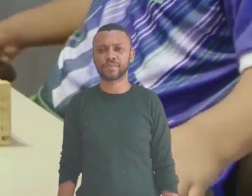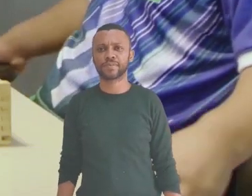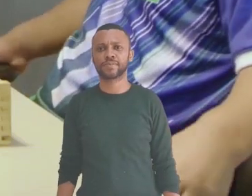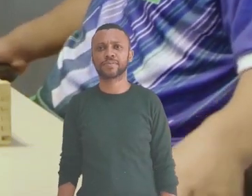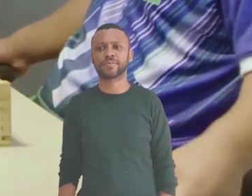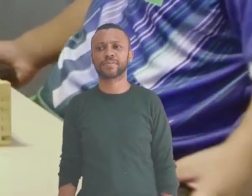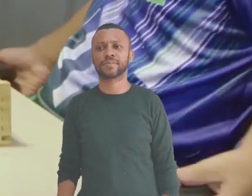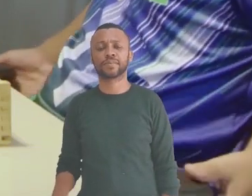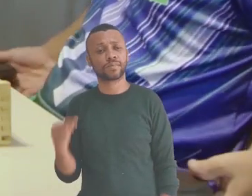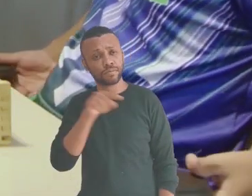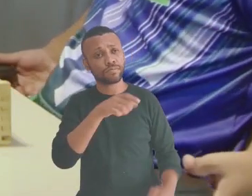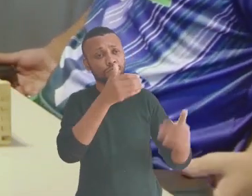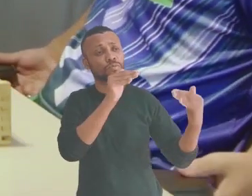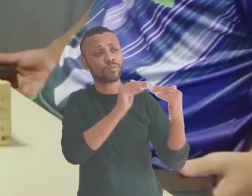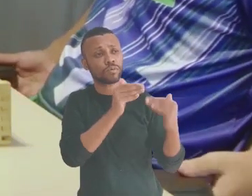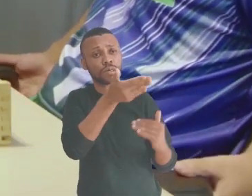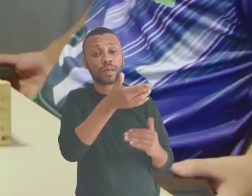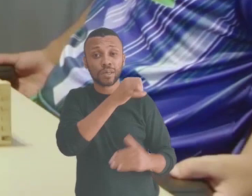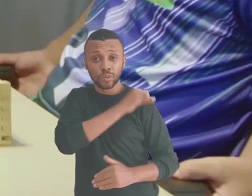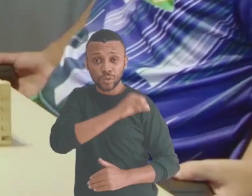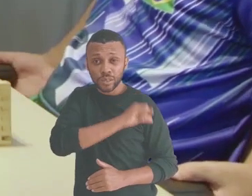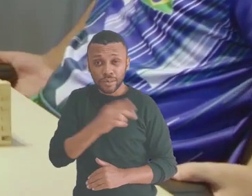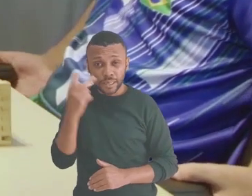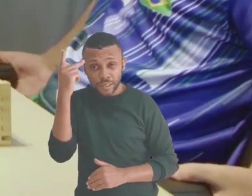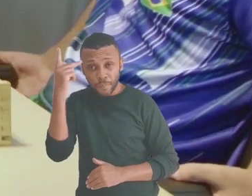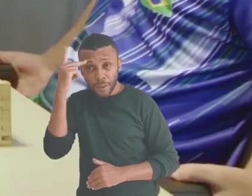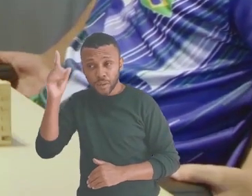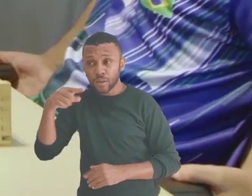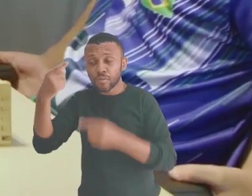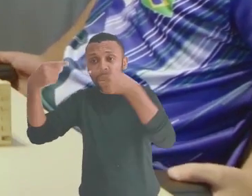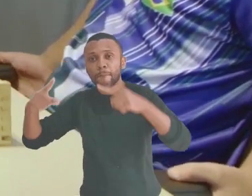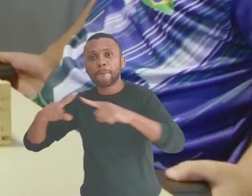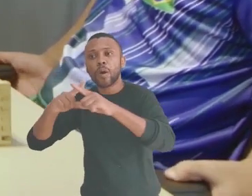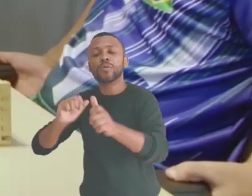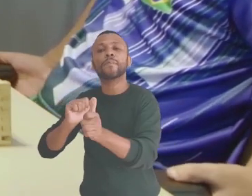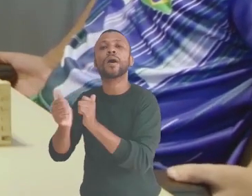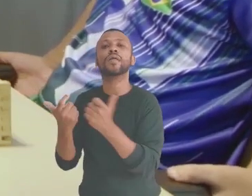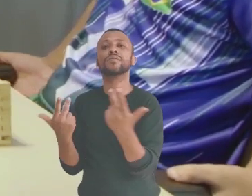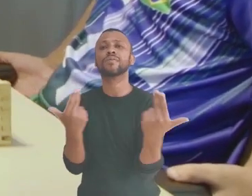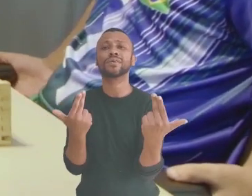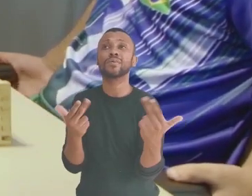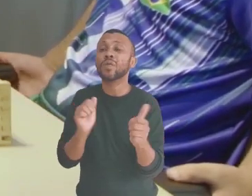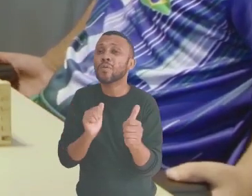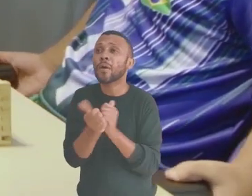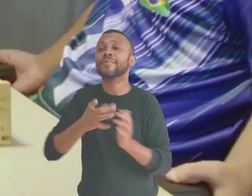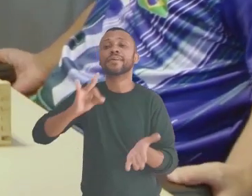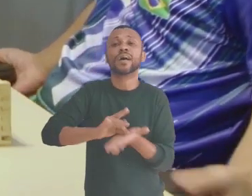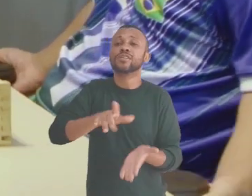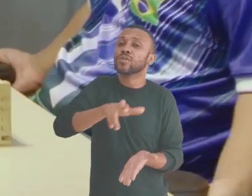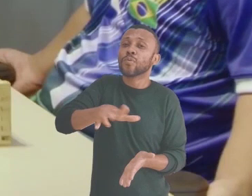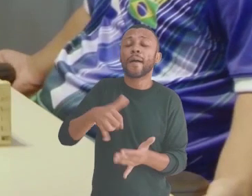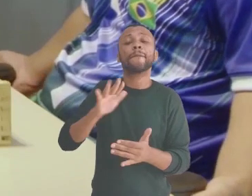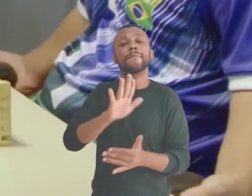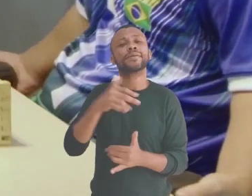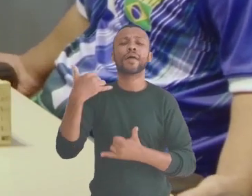isso aí. Você aqui no Rio de Janeiro e eu lá em São Paulo, a gente jogando o mesmo esporte, que não é esporte, né? Era uma brincadeira de moleque, brincadeira de criança.